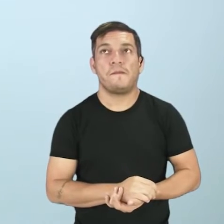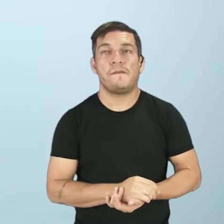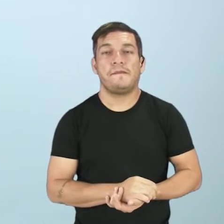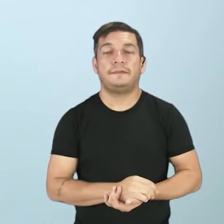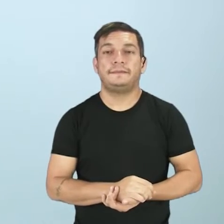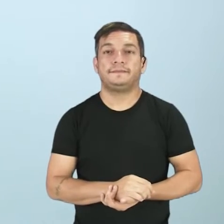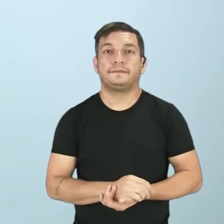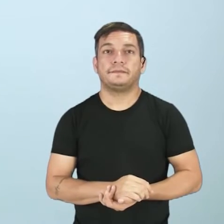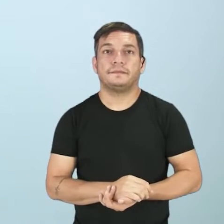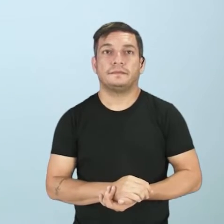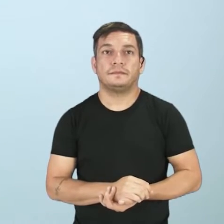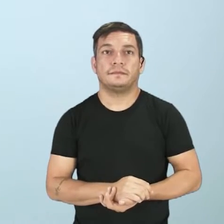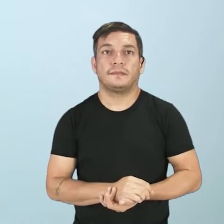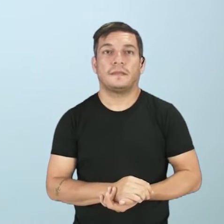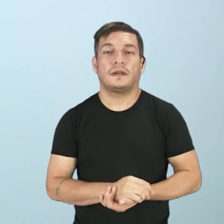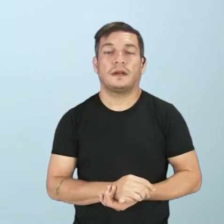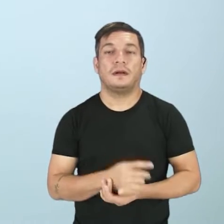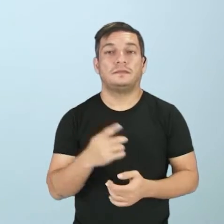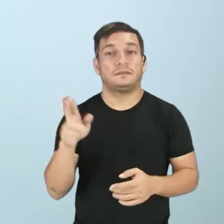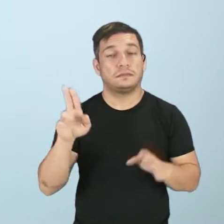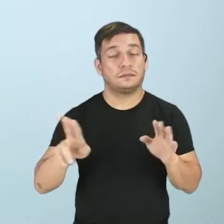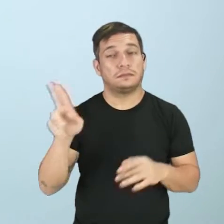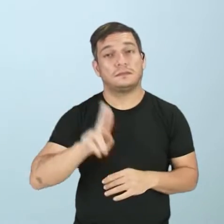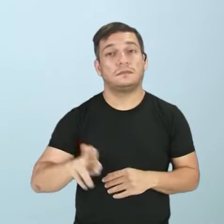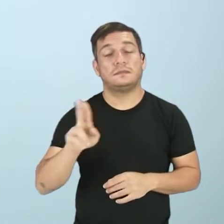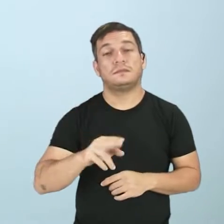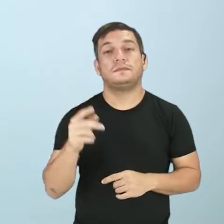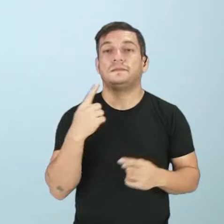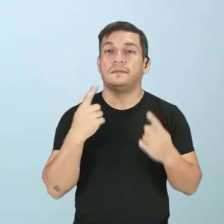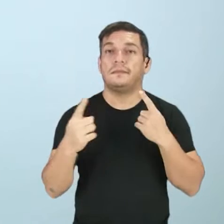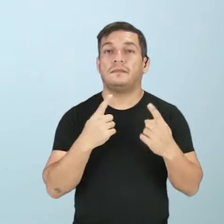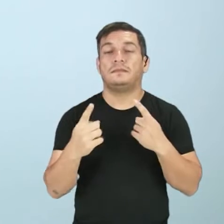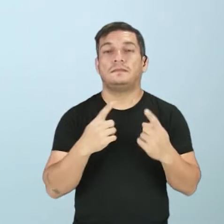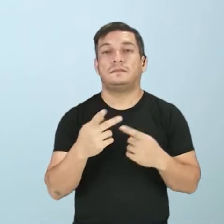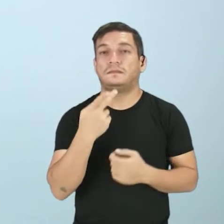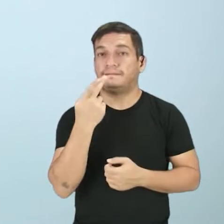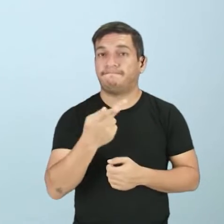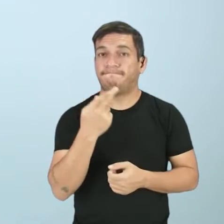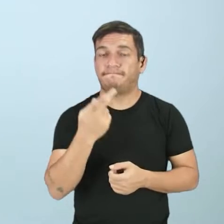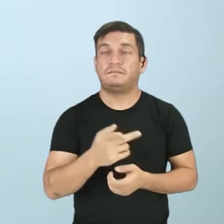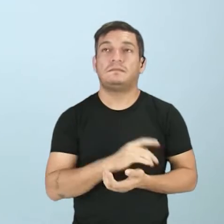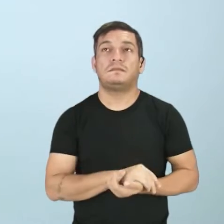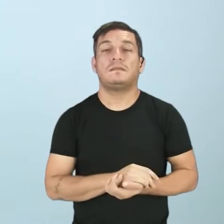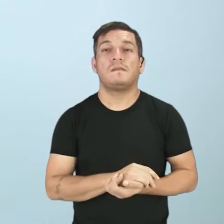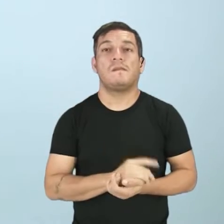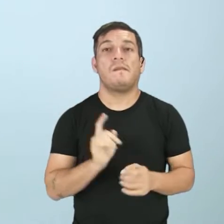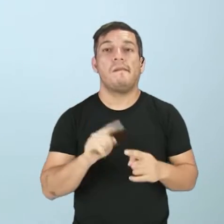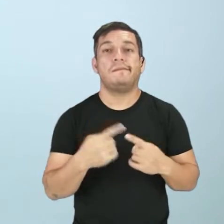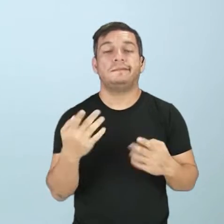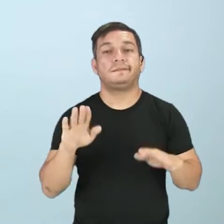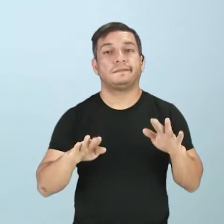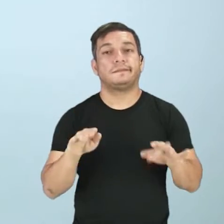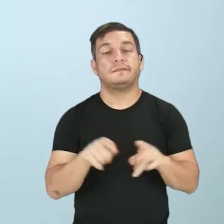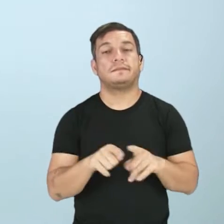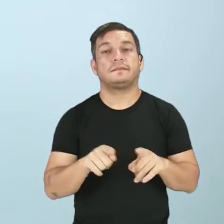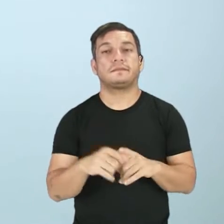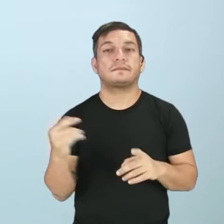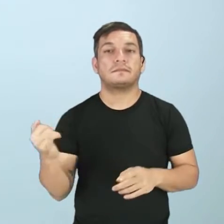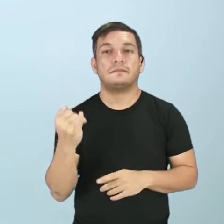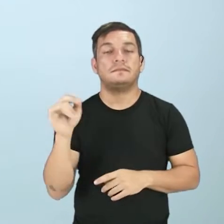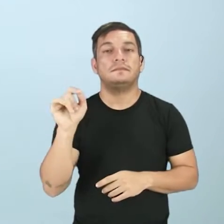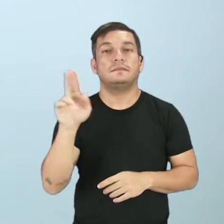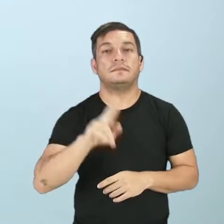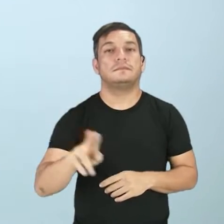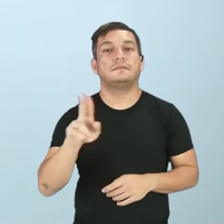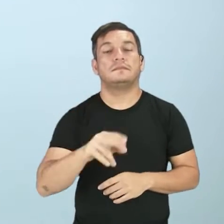nós vamos utilizá-los no nosso discurso, na nossa fala, mas às vezes vai ser necessário utilizá-los